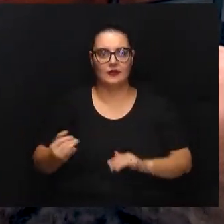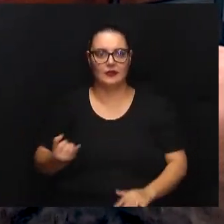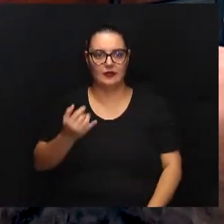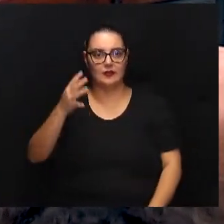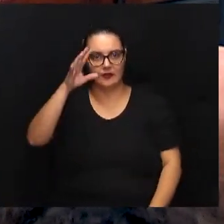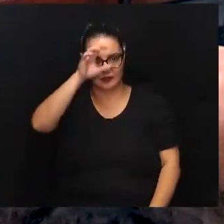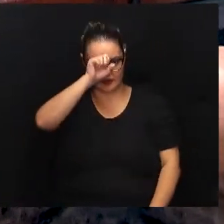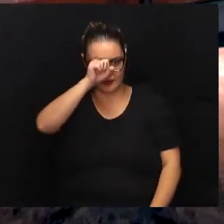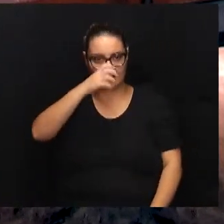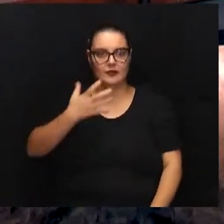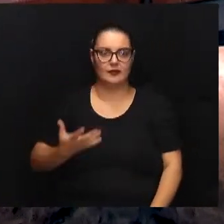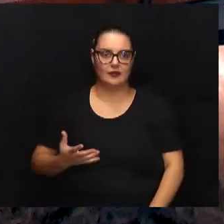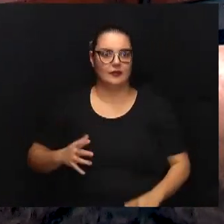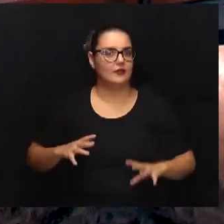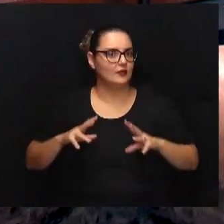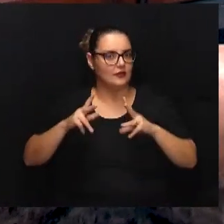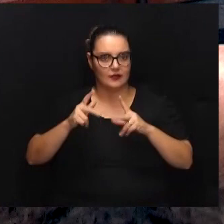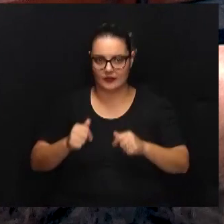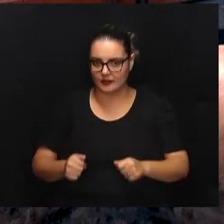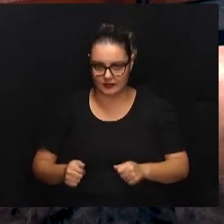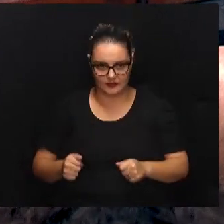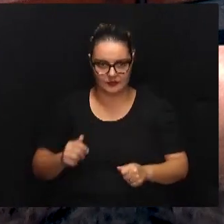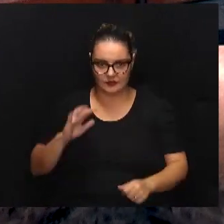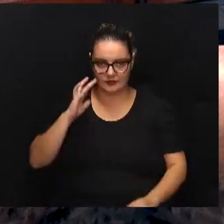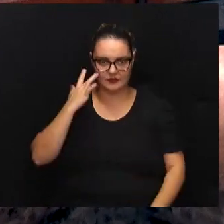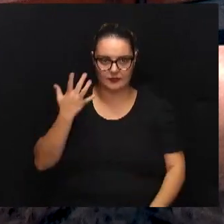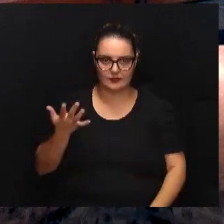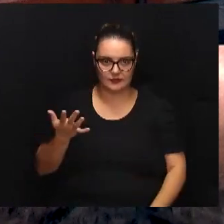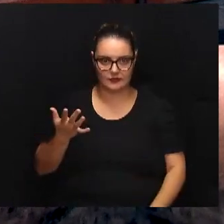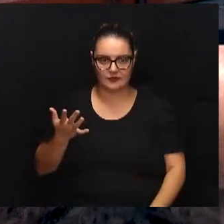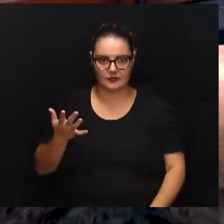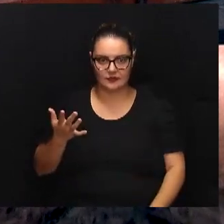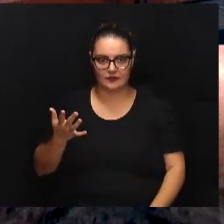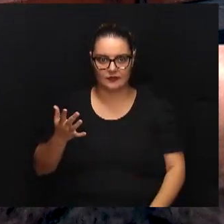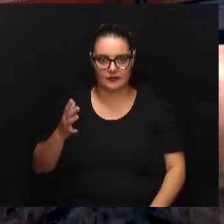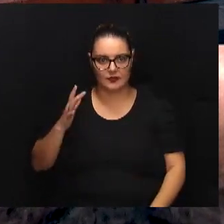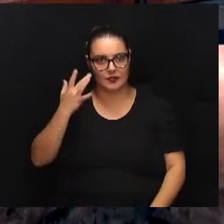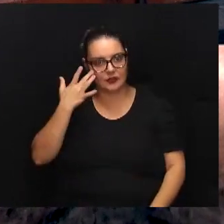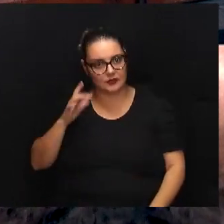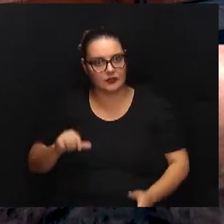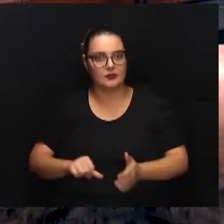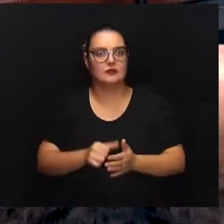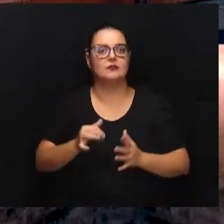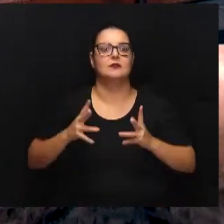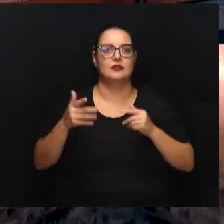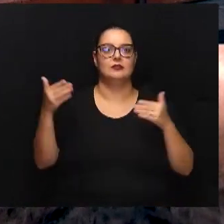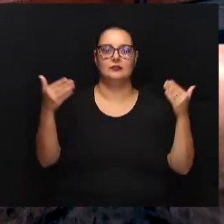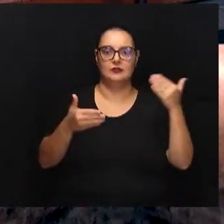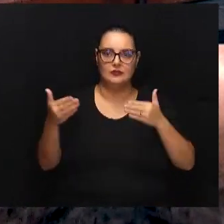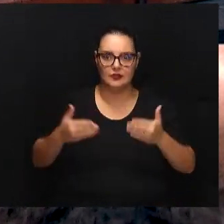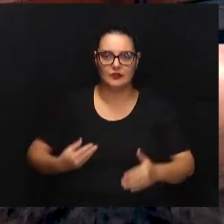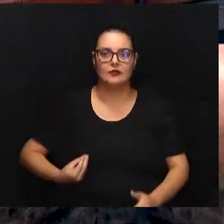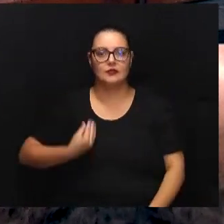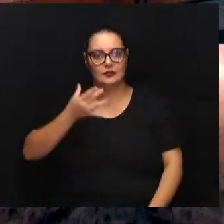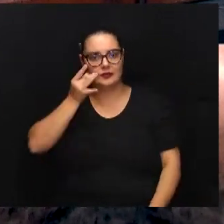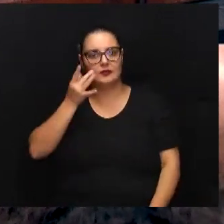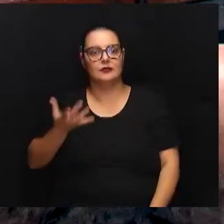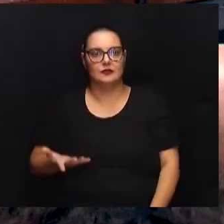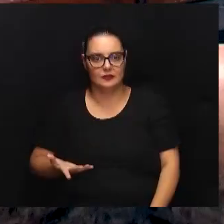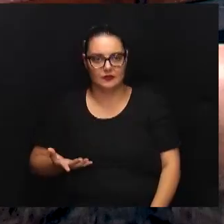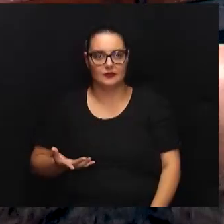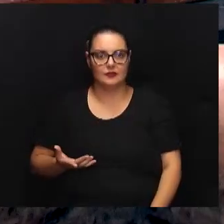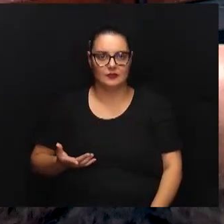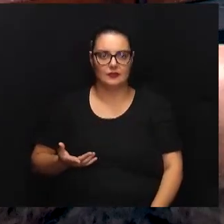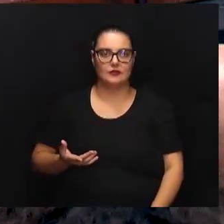não tenho certeza se eu fui na primeira, mas em todas eu estive presente, sempre pegava os panfletos, lia